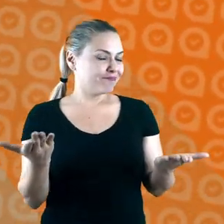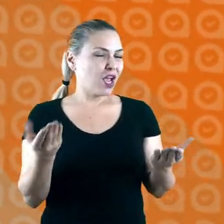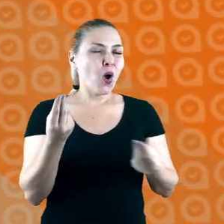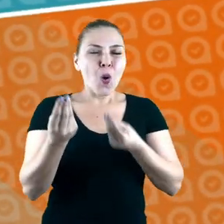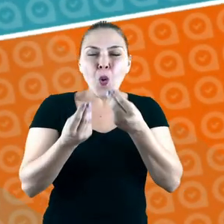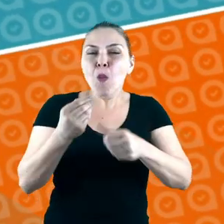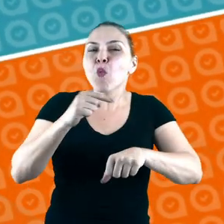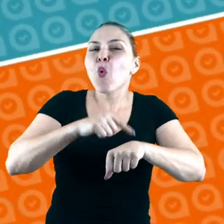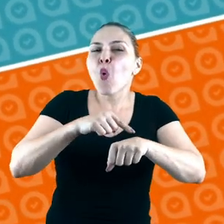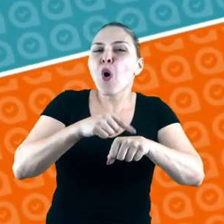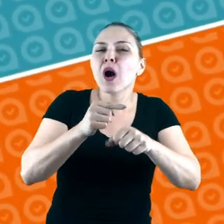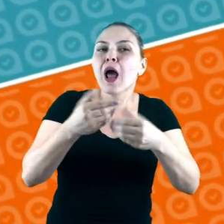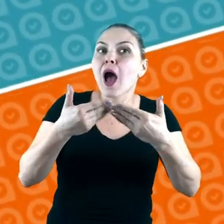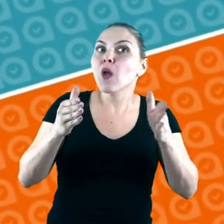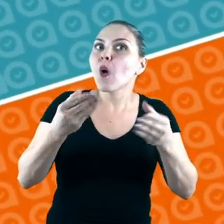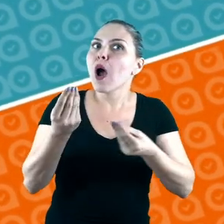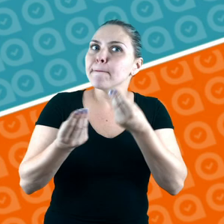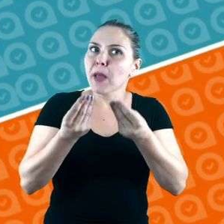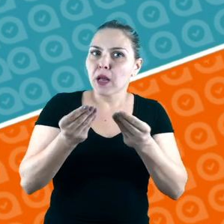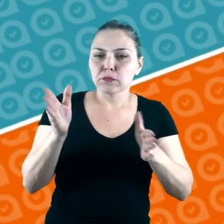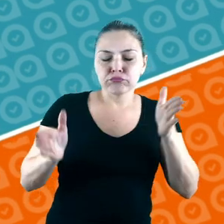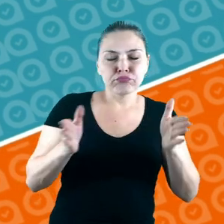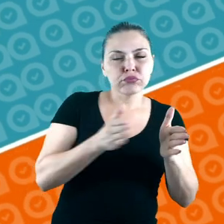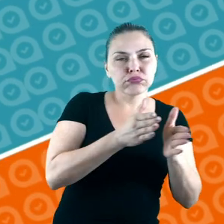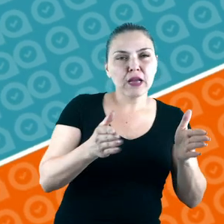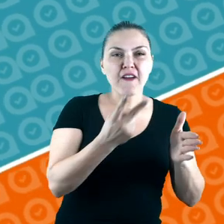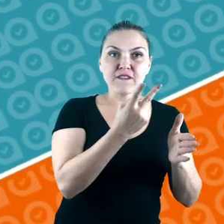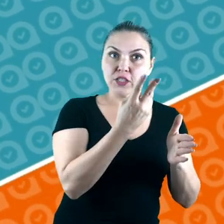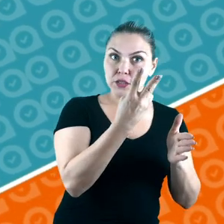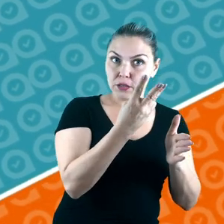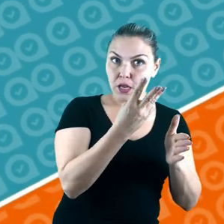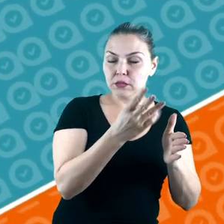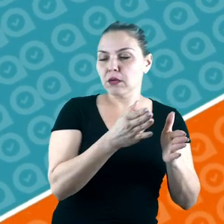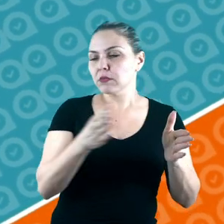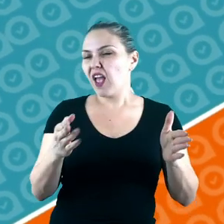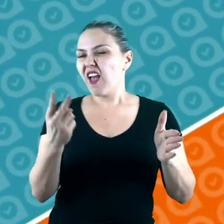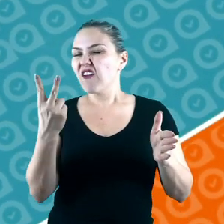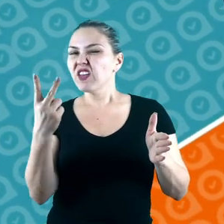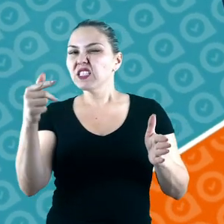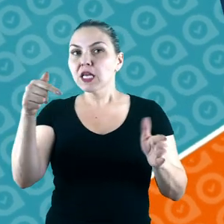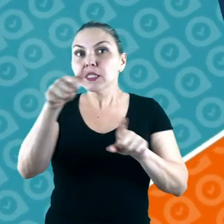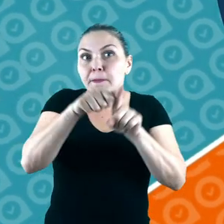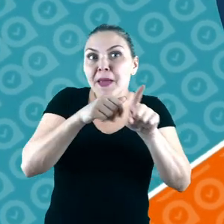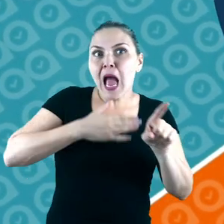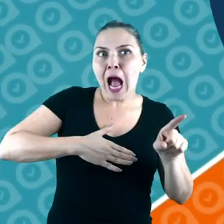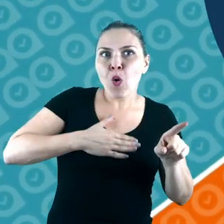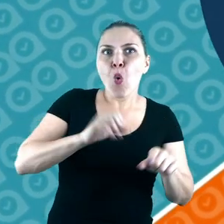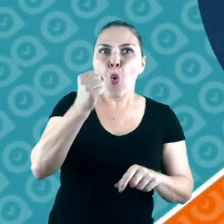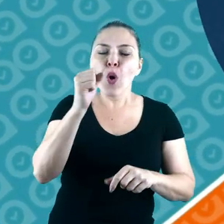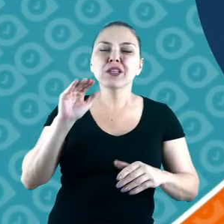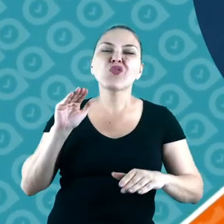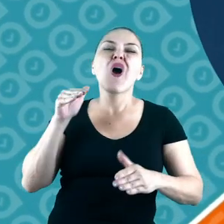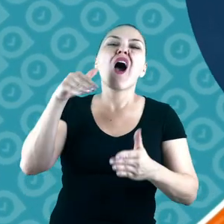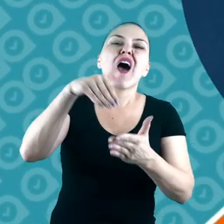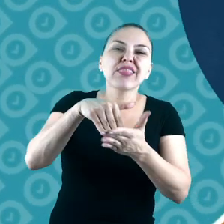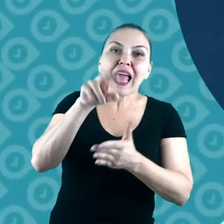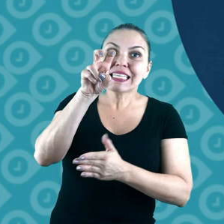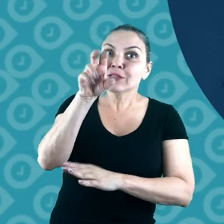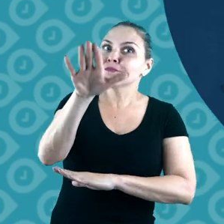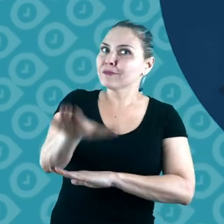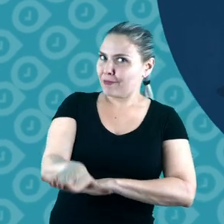Psicologia. Essa opção estará disponível entre 23 e 27 de agosto, das 8 às 17